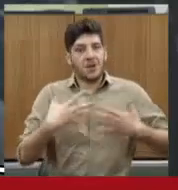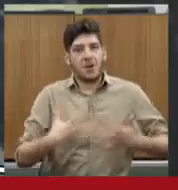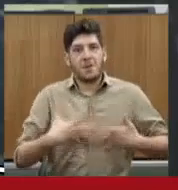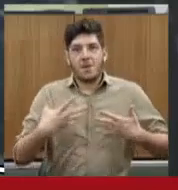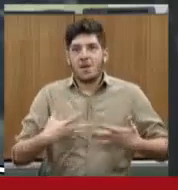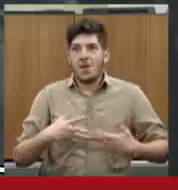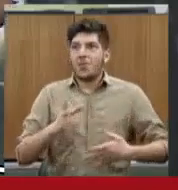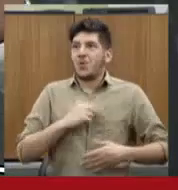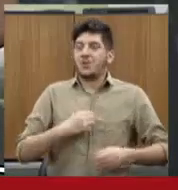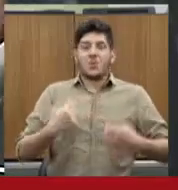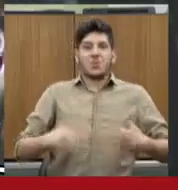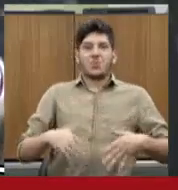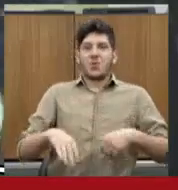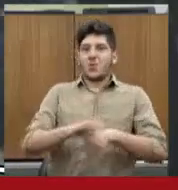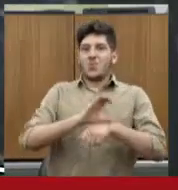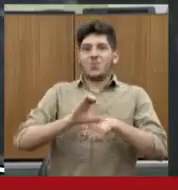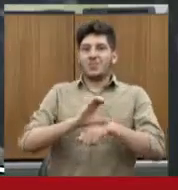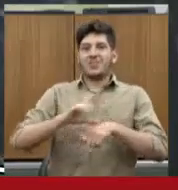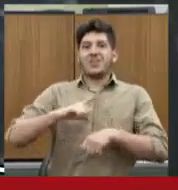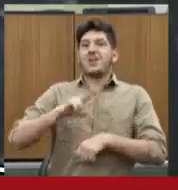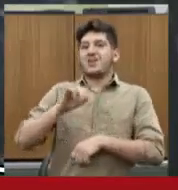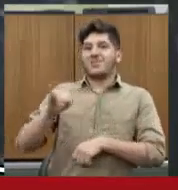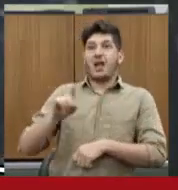ter uma constituinte, lá em Portugal, em Lisboa.